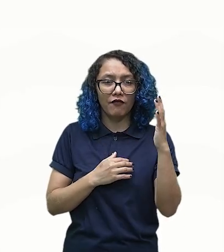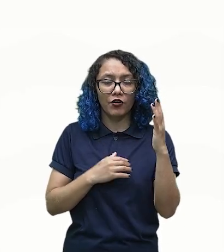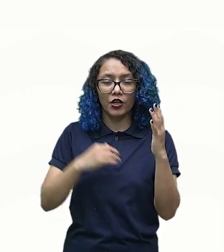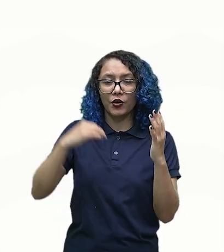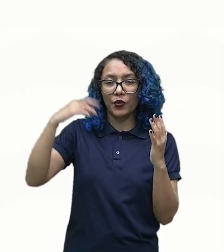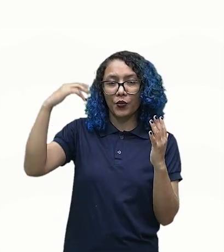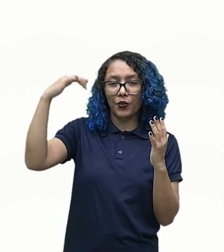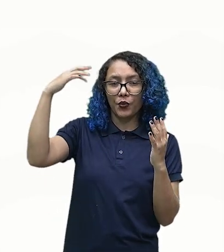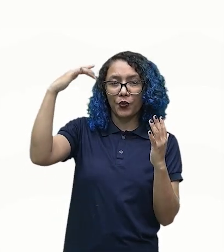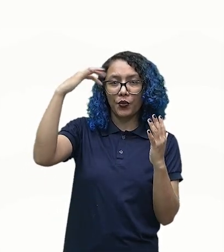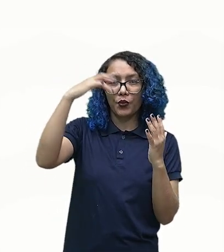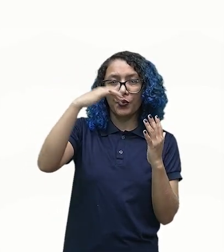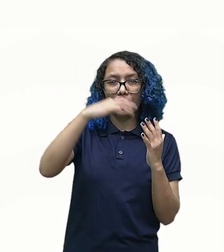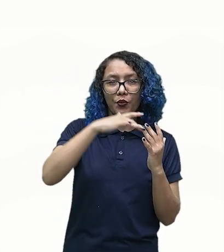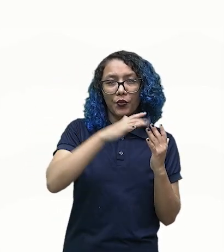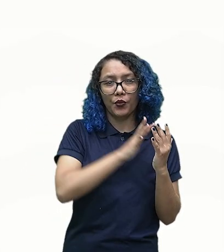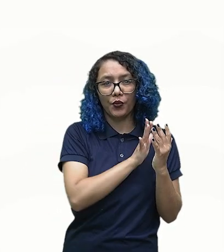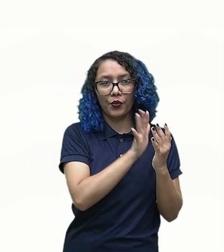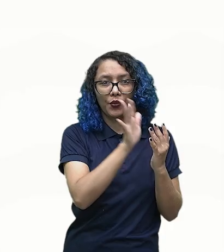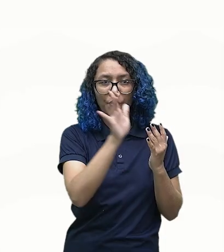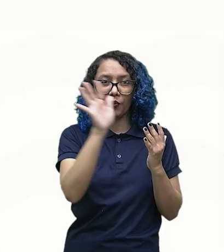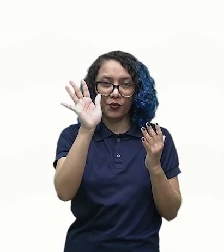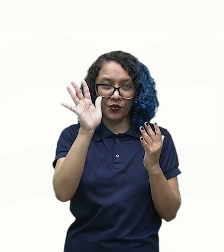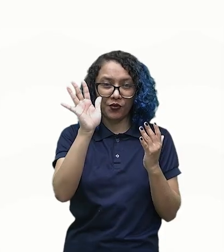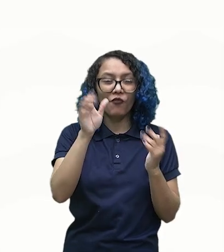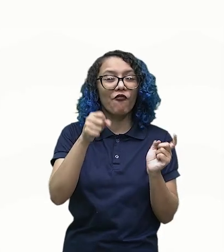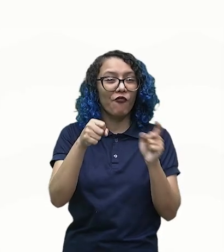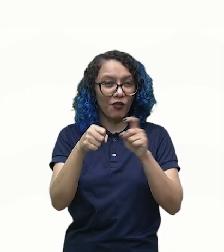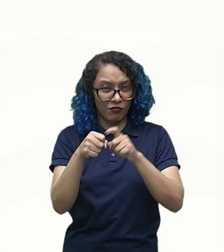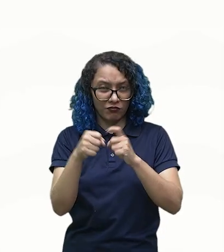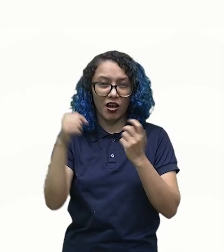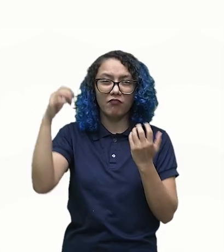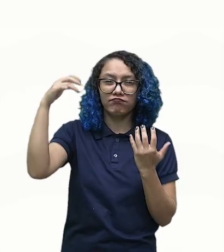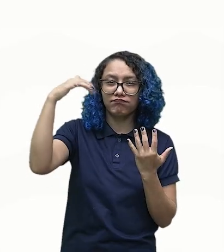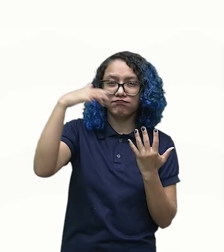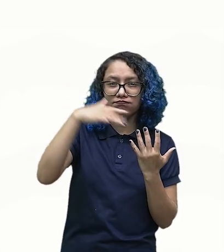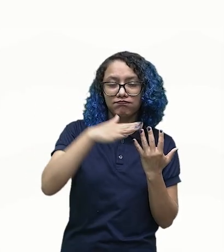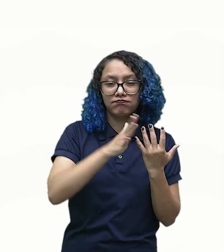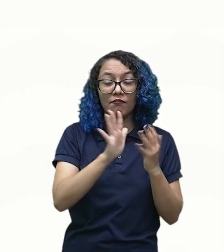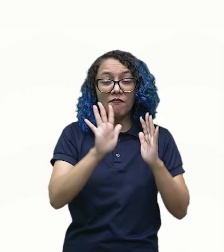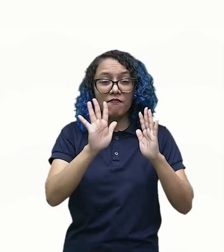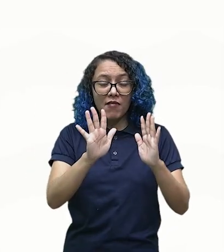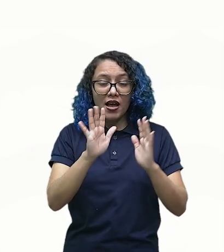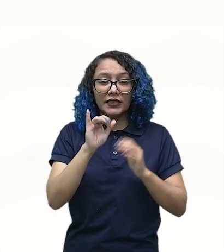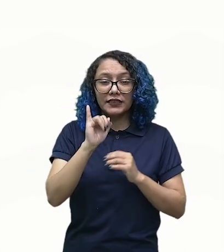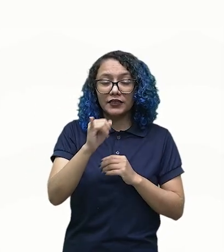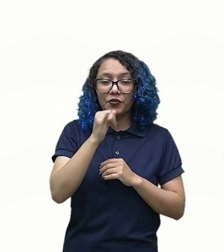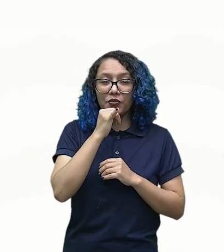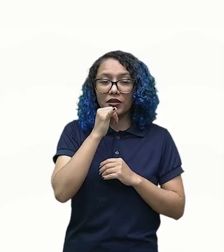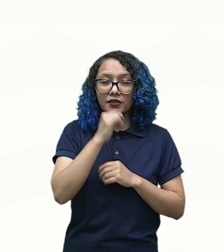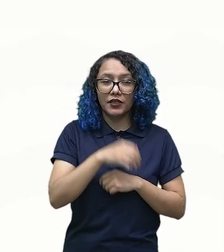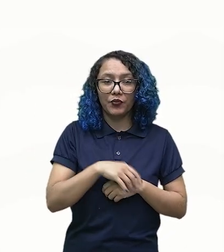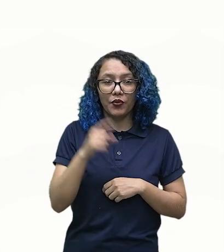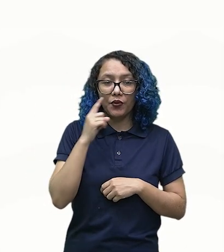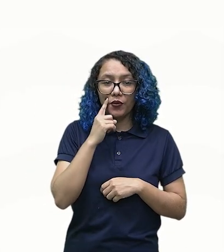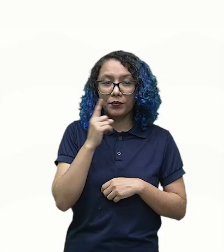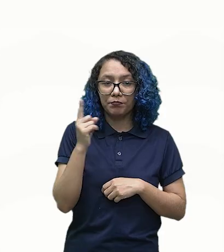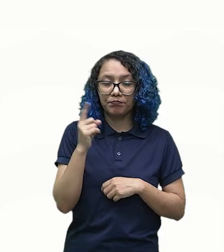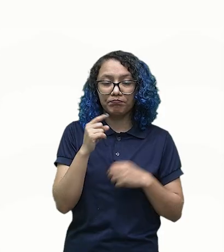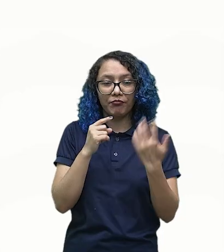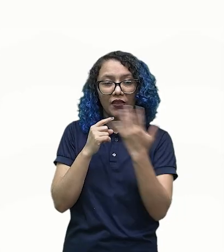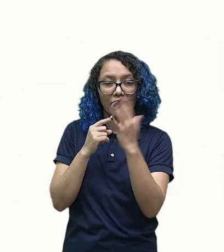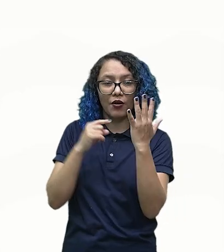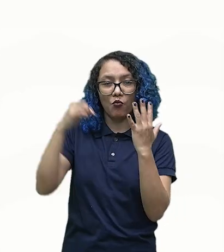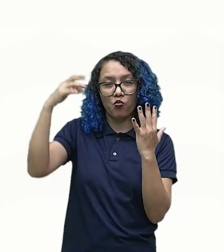solares, eles são refletidos para a atmosfera. Por sua vez, quando os raios solares eles chegam aqui